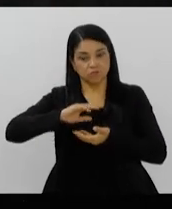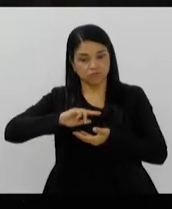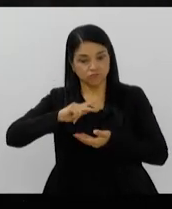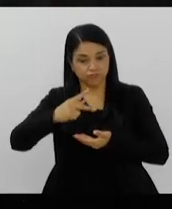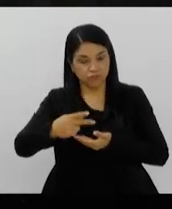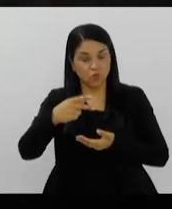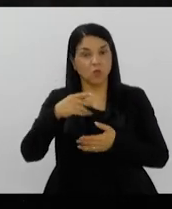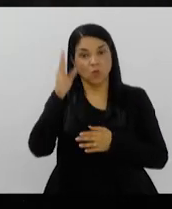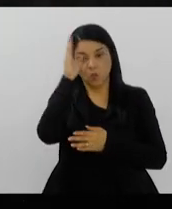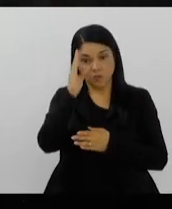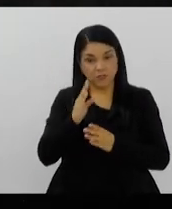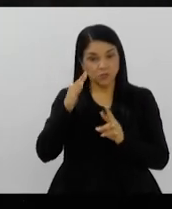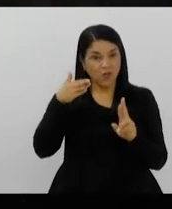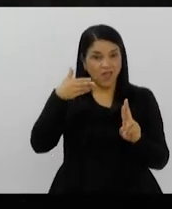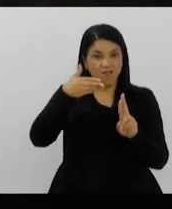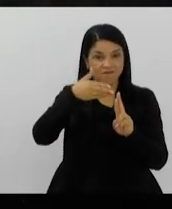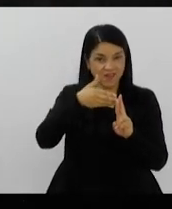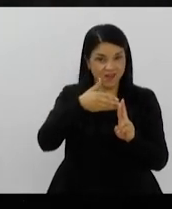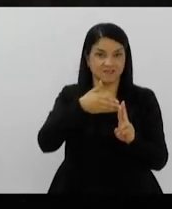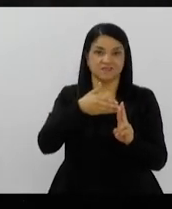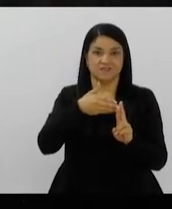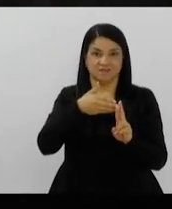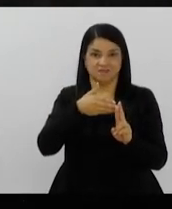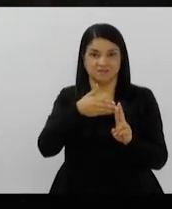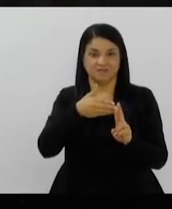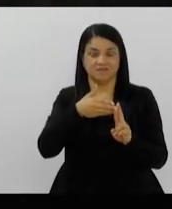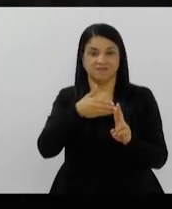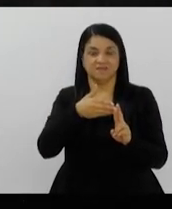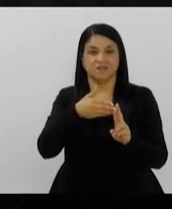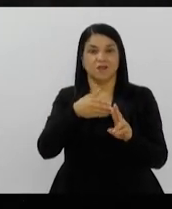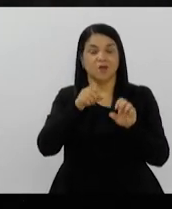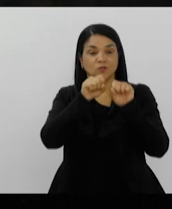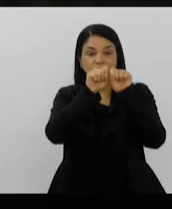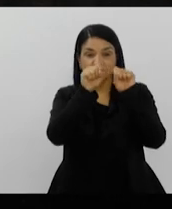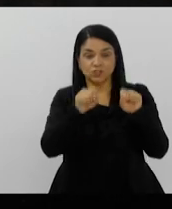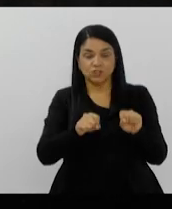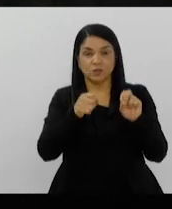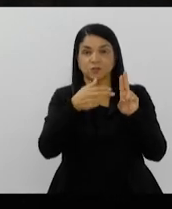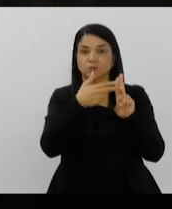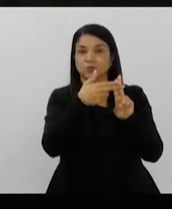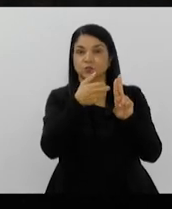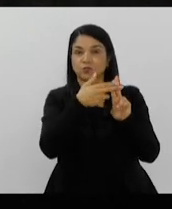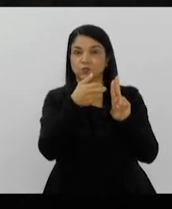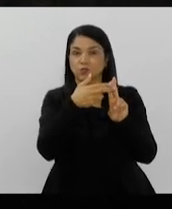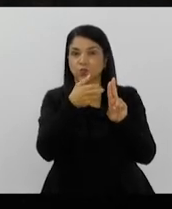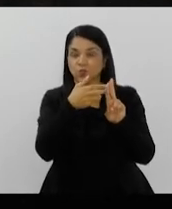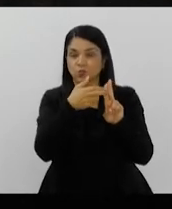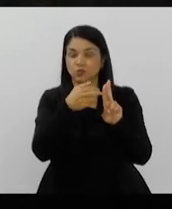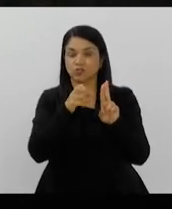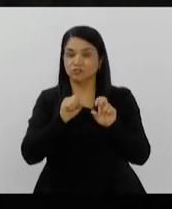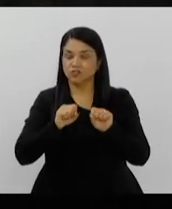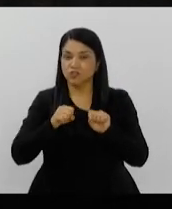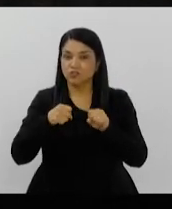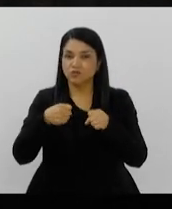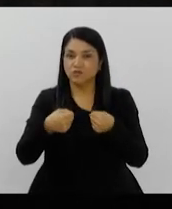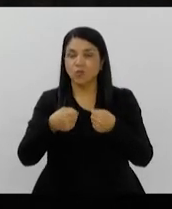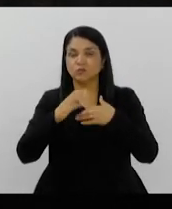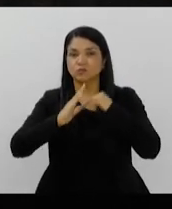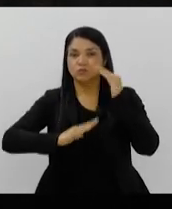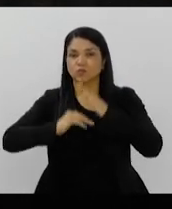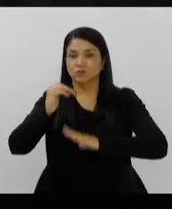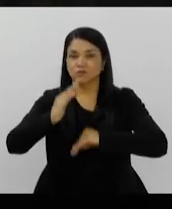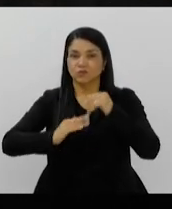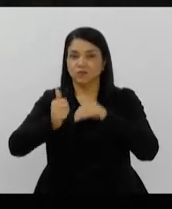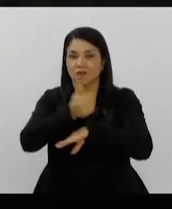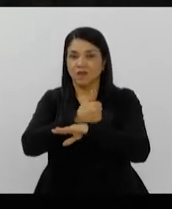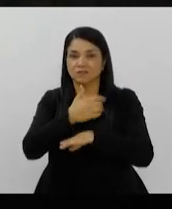famílias, o que por si só já é desumano, mas um ataque ao Sistema Único de Saúde, depois de tanto esforço de profissionais de saúde,